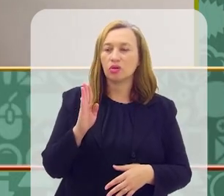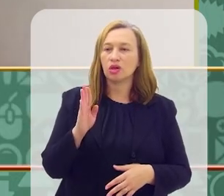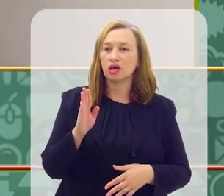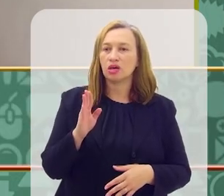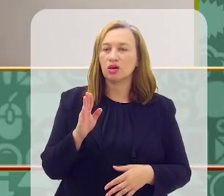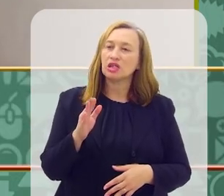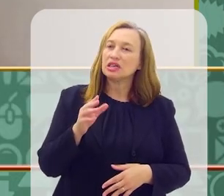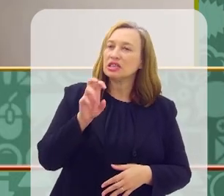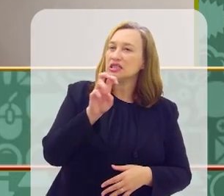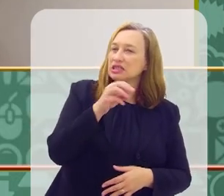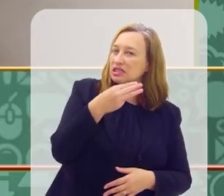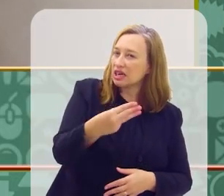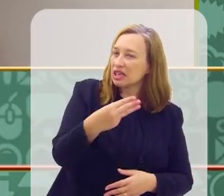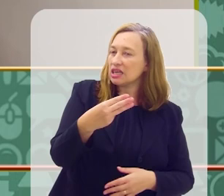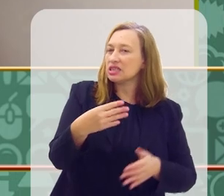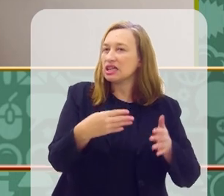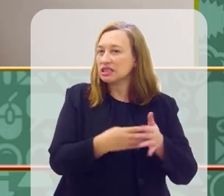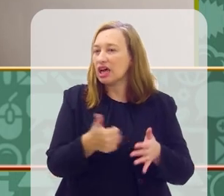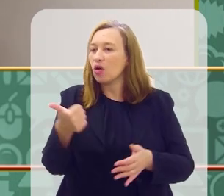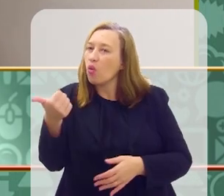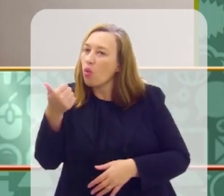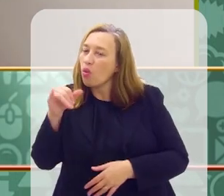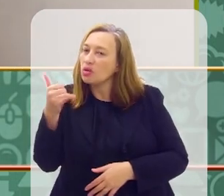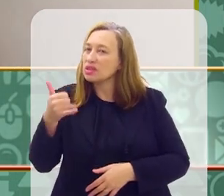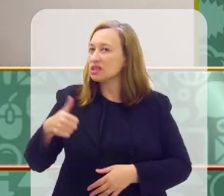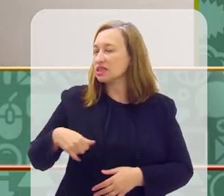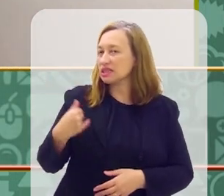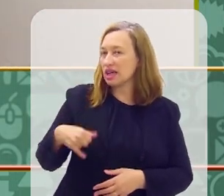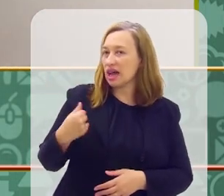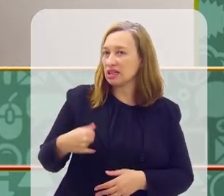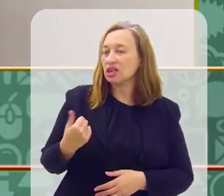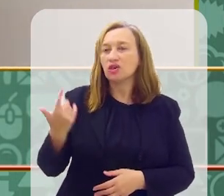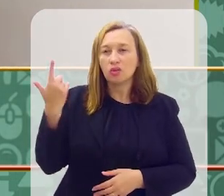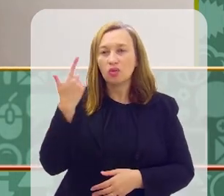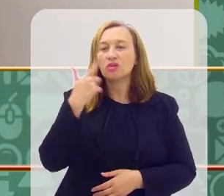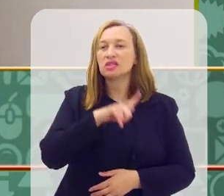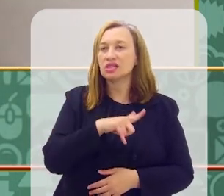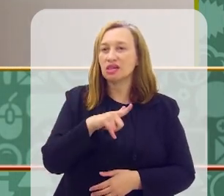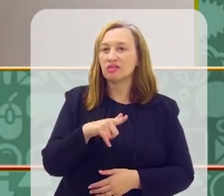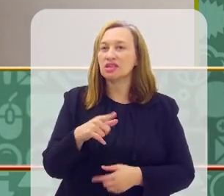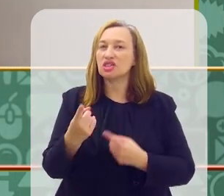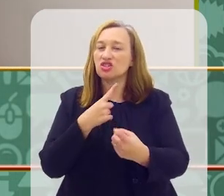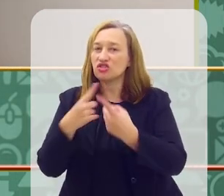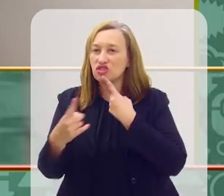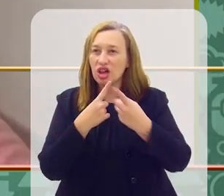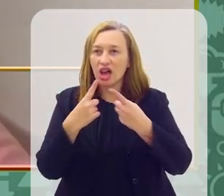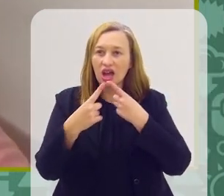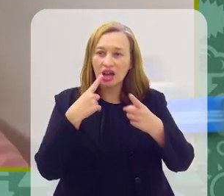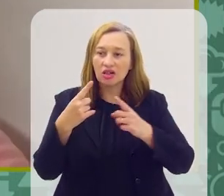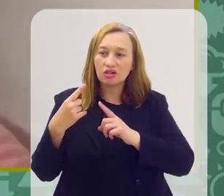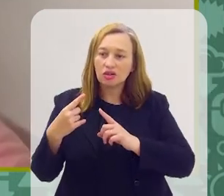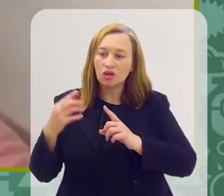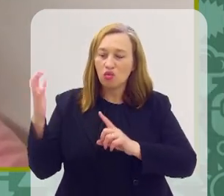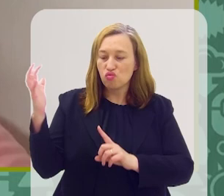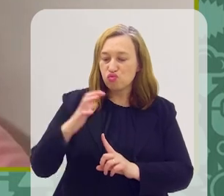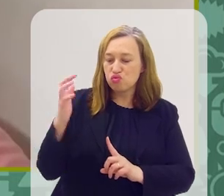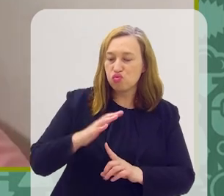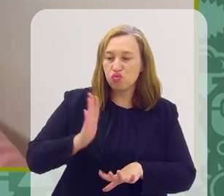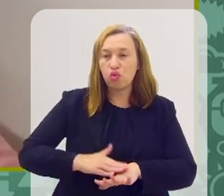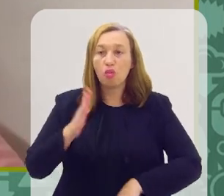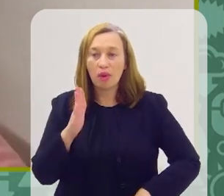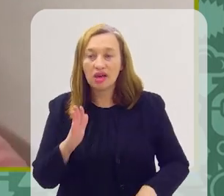prioritariamente com essa faixa etária ali dos 3 até os 11 anos, que é onde a gente consegue fazer esse diálogo com